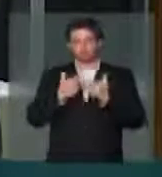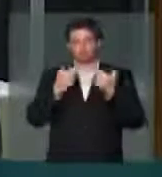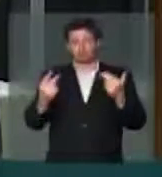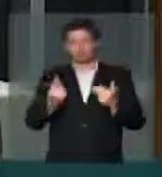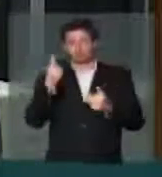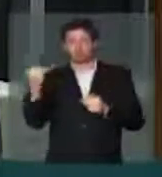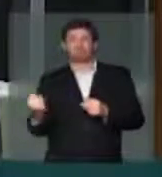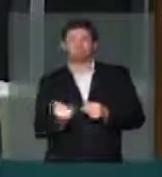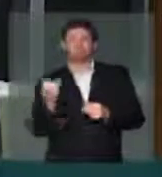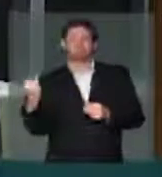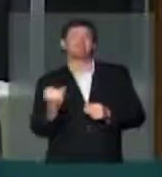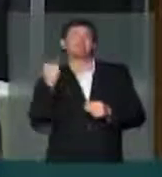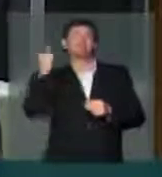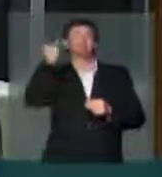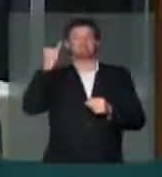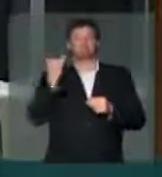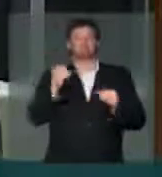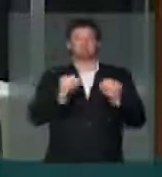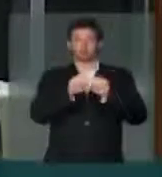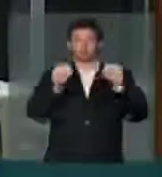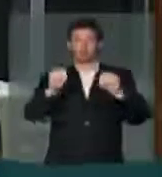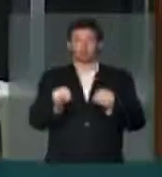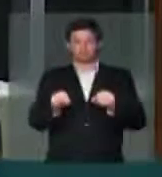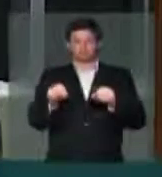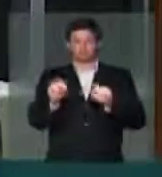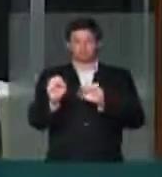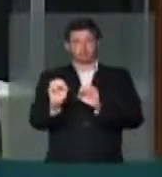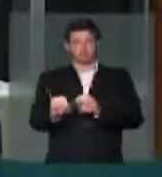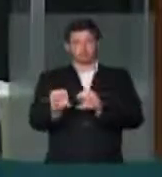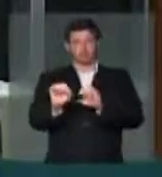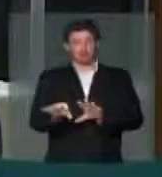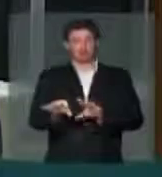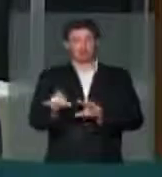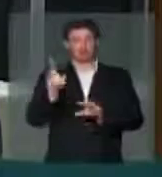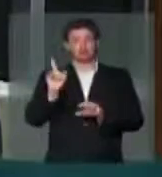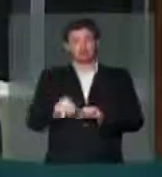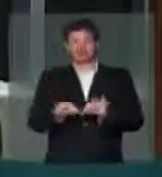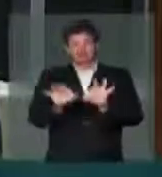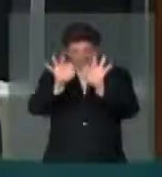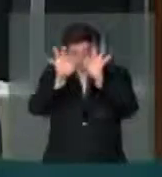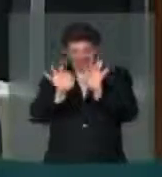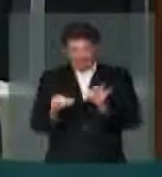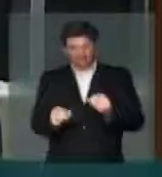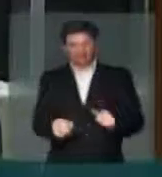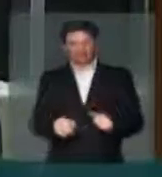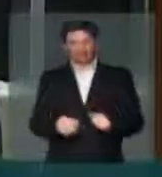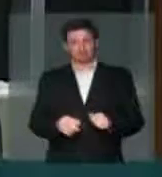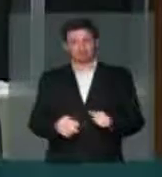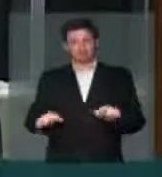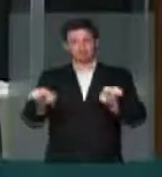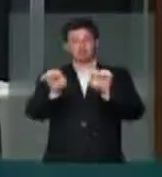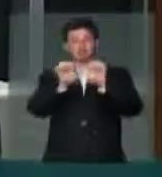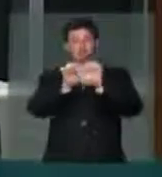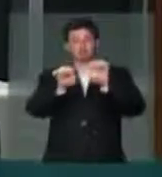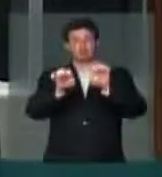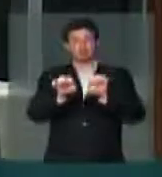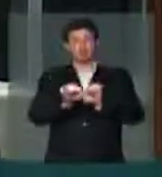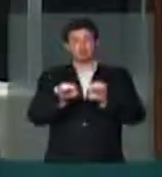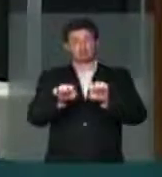aspectos fundamentais de um sistema de educação é exatamente a sua estrutura